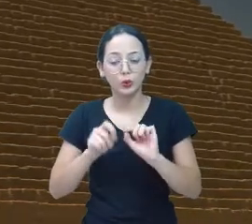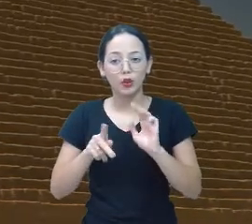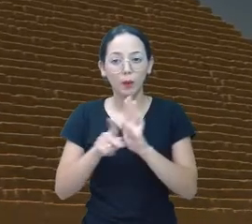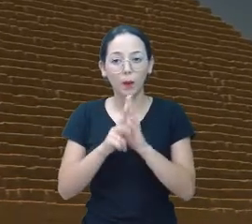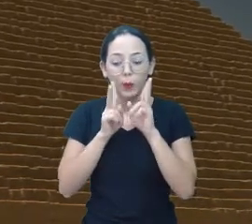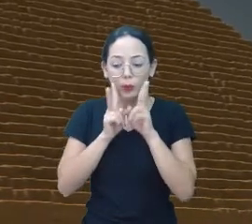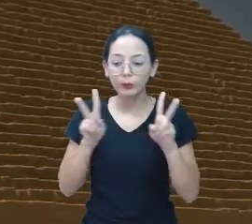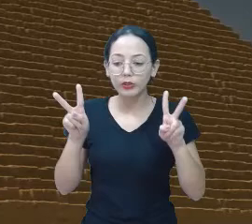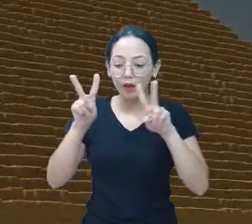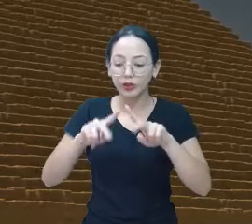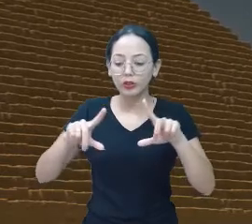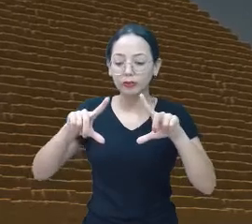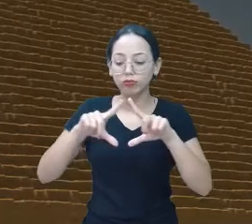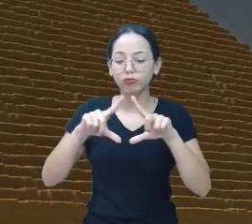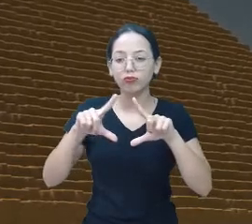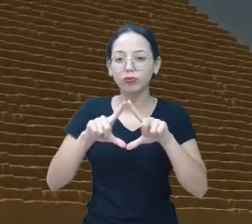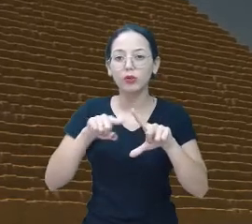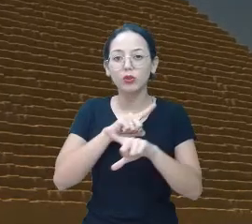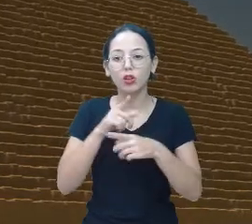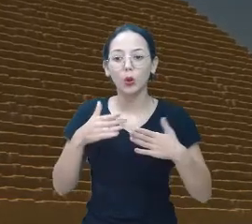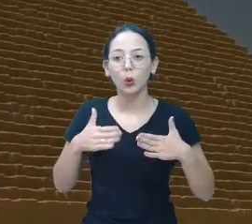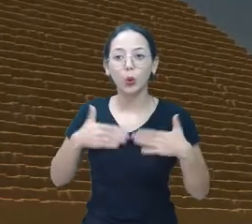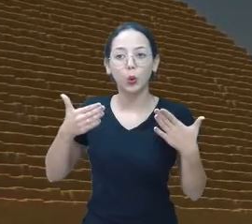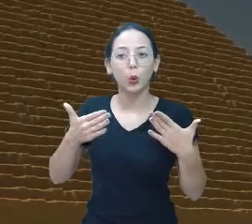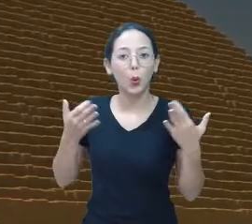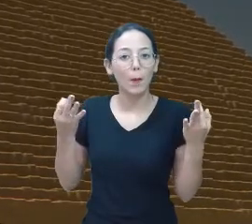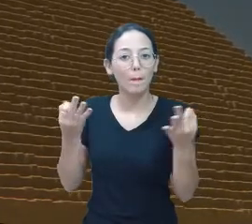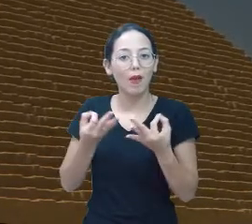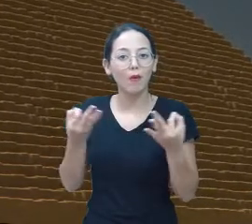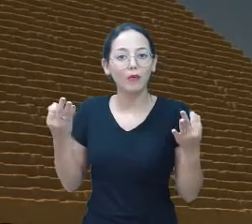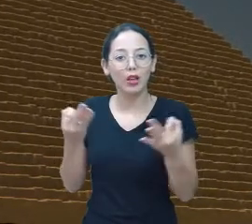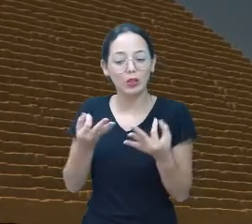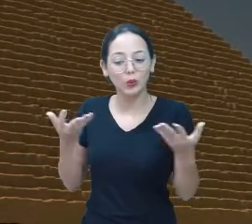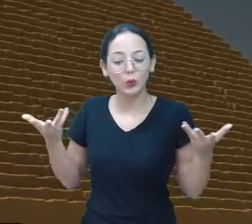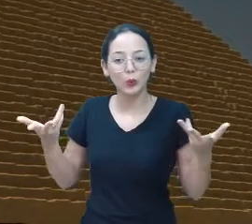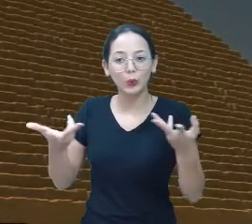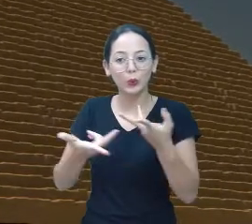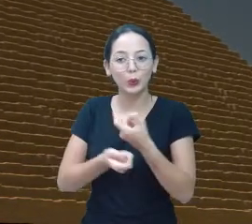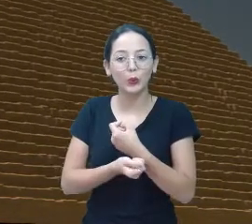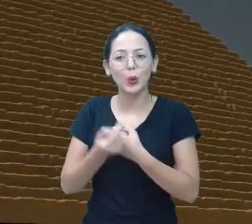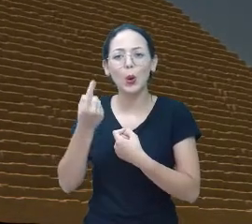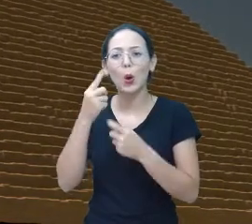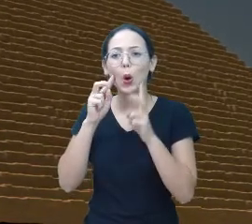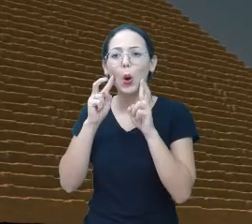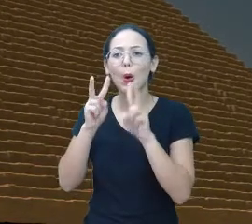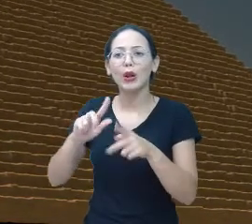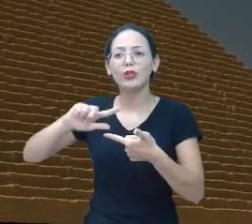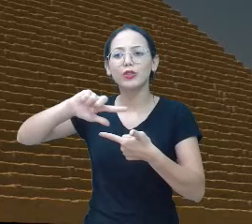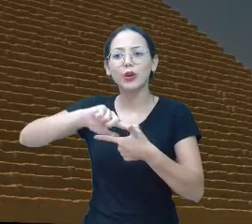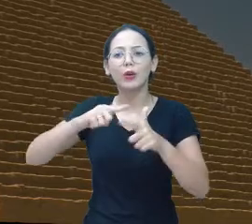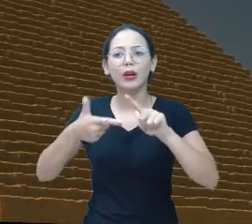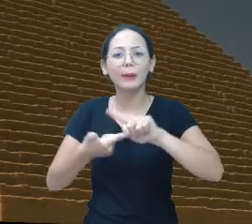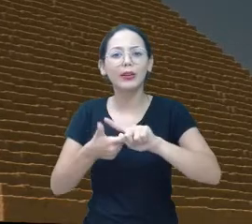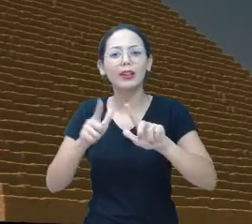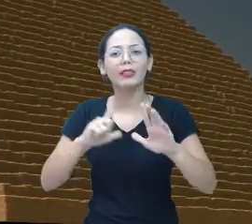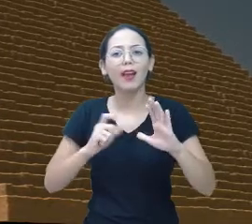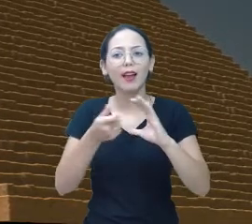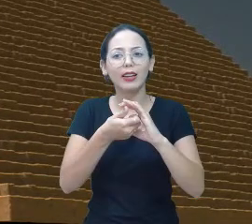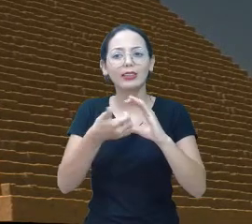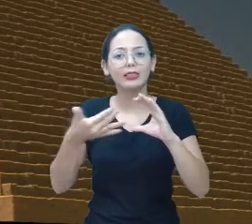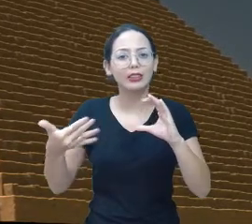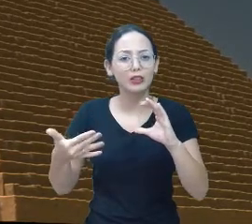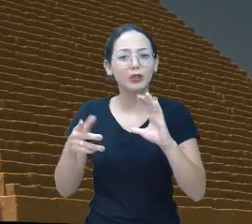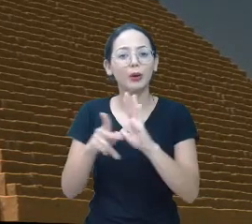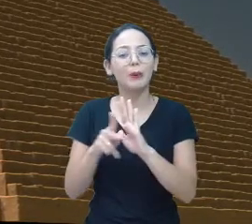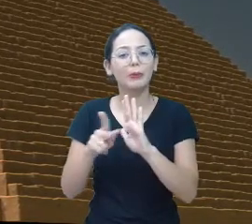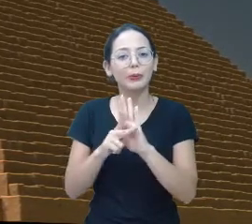as pirâmides, você se impressiona com a perfeição. Então, olha geometricamente como é que ela tem características de